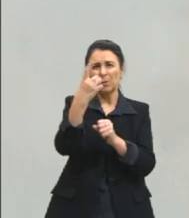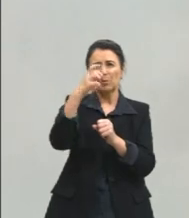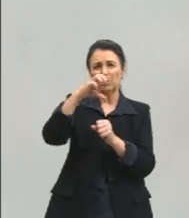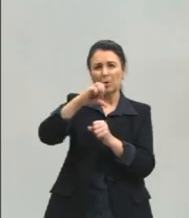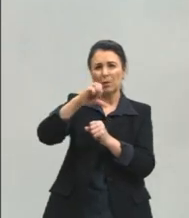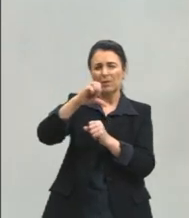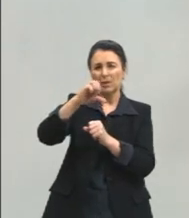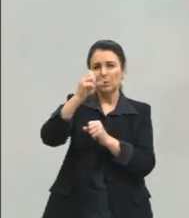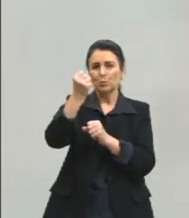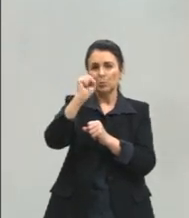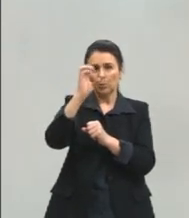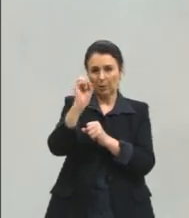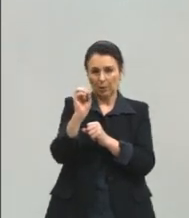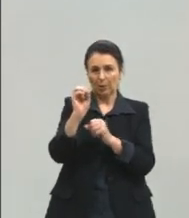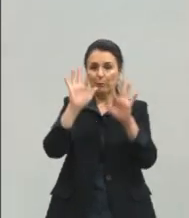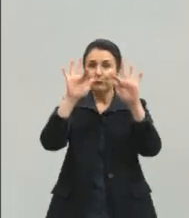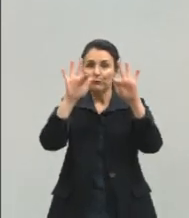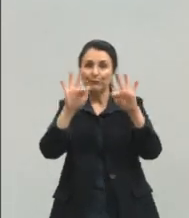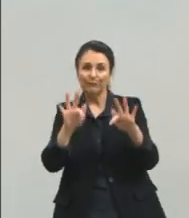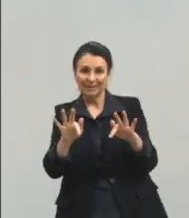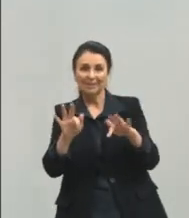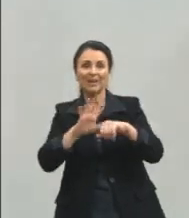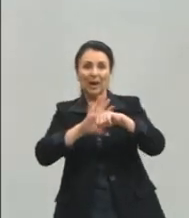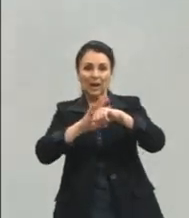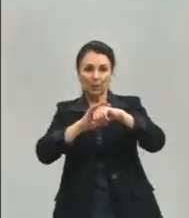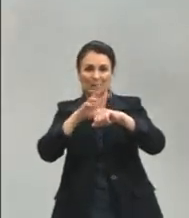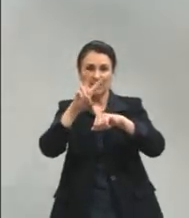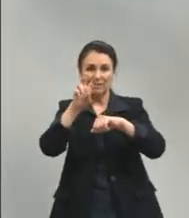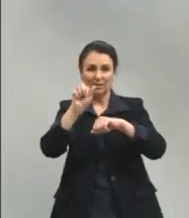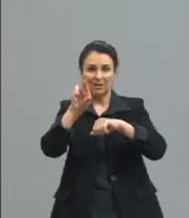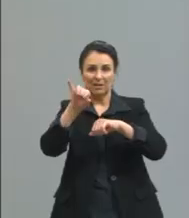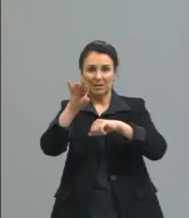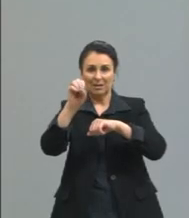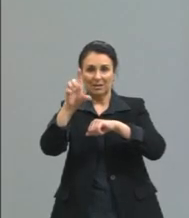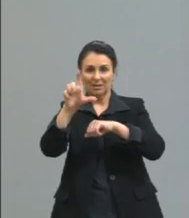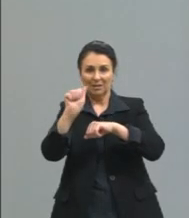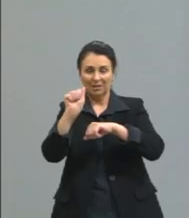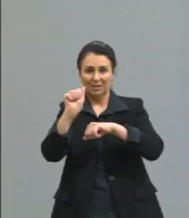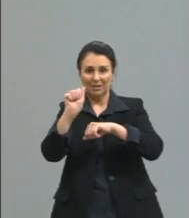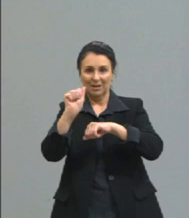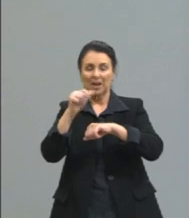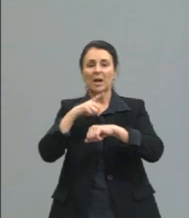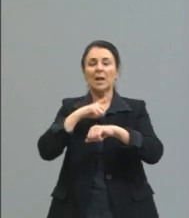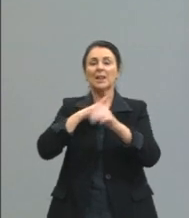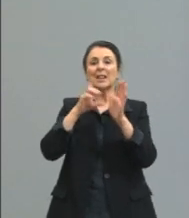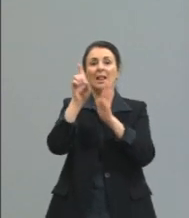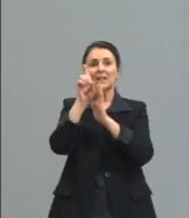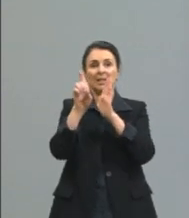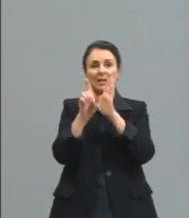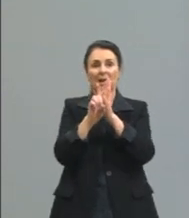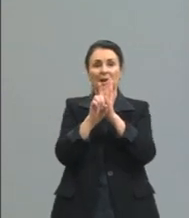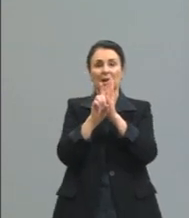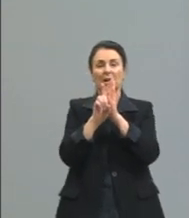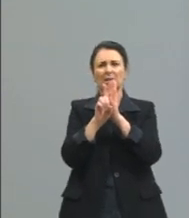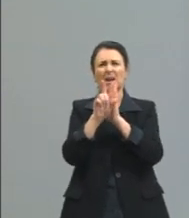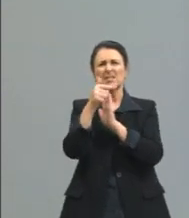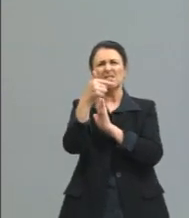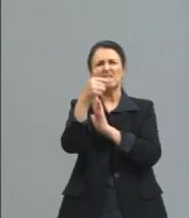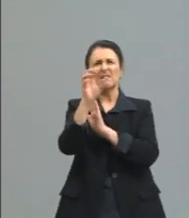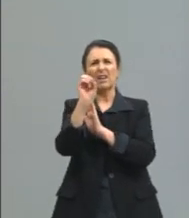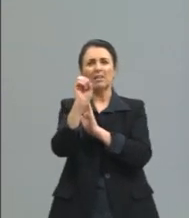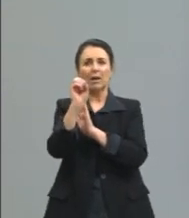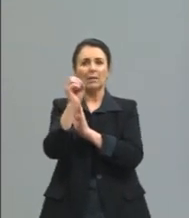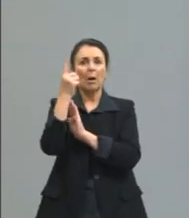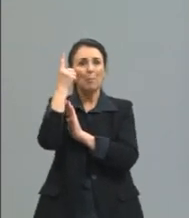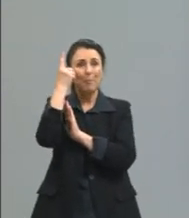o ano que foi erradicada a doença, né? Depois, ó, na década de 70, olha o quanto